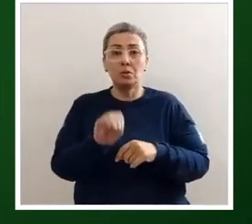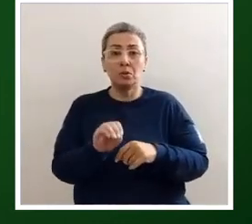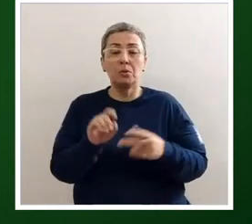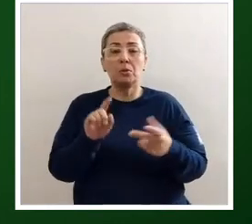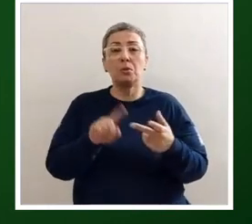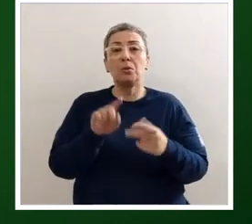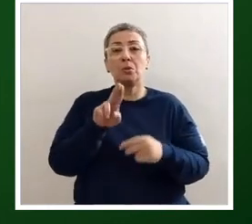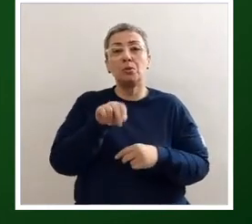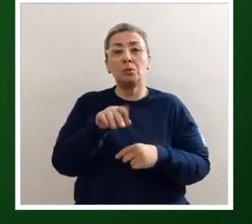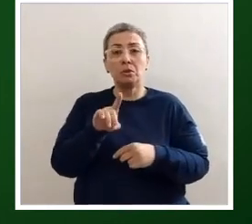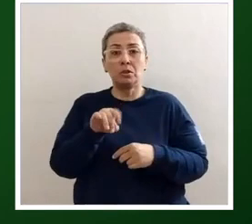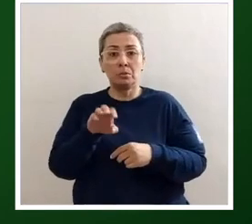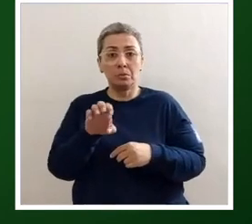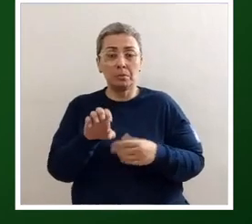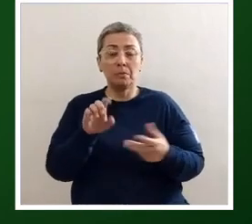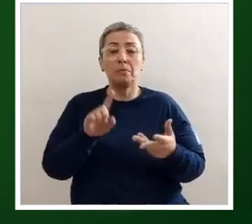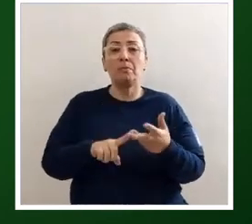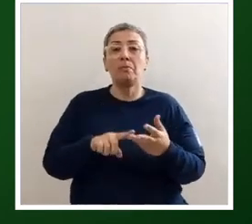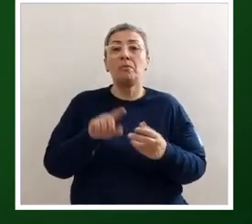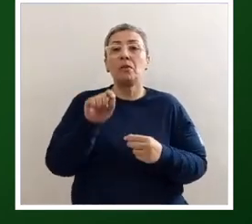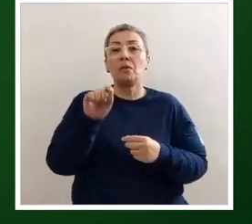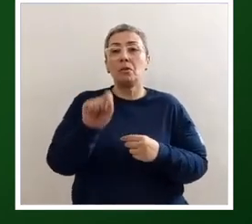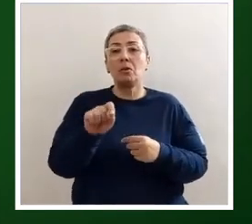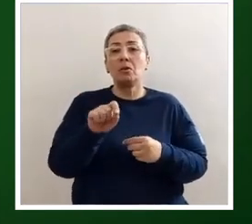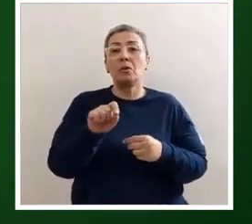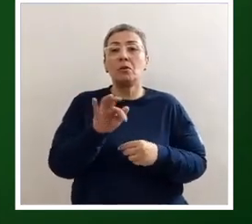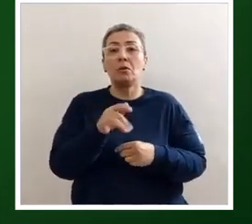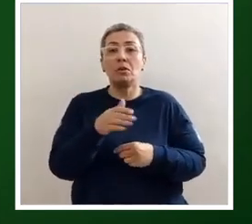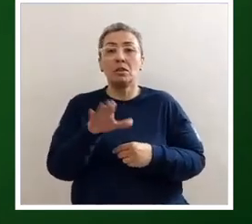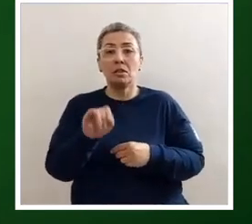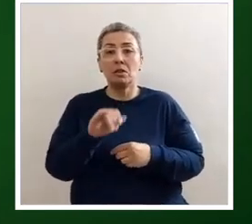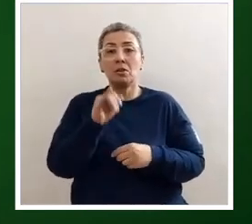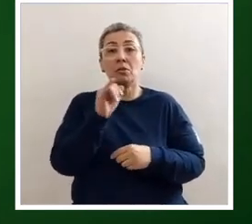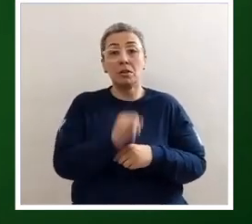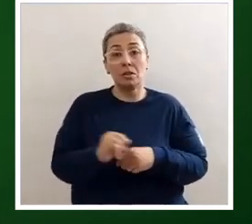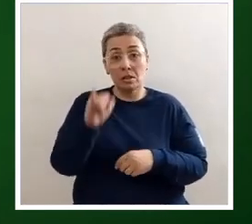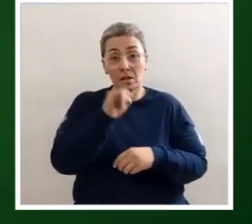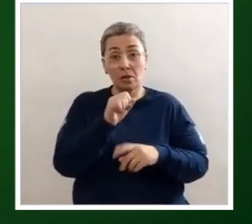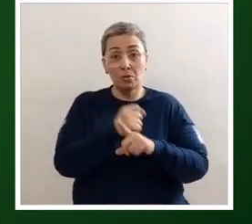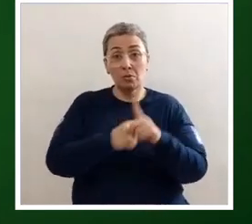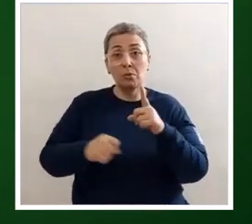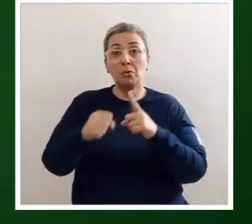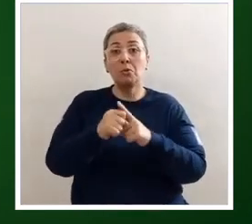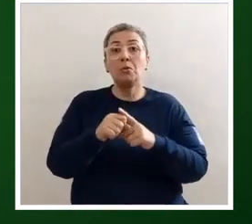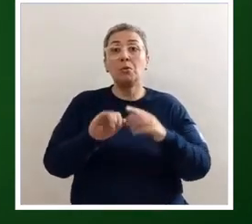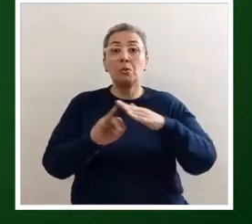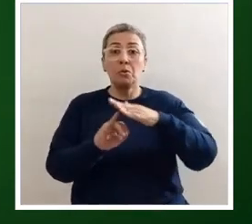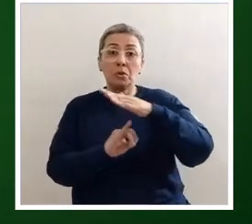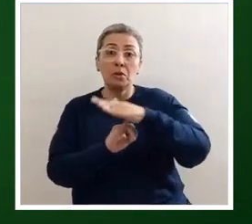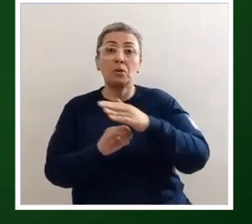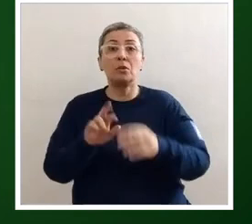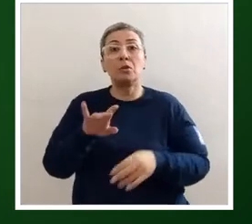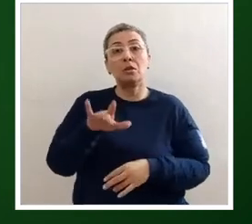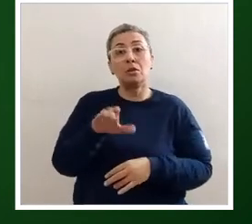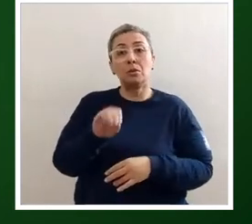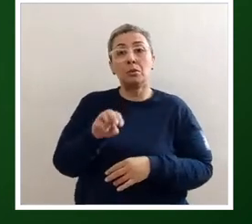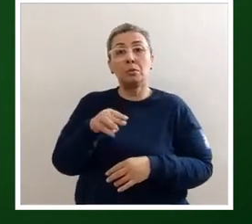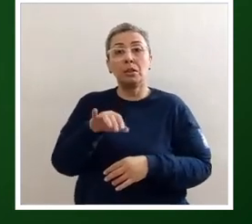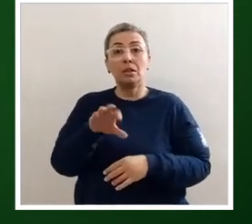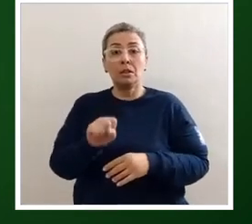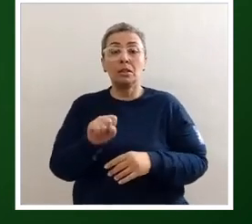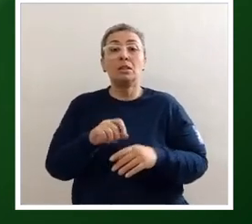a um time de São Paulo a Fundação Itaú Social o Instituto Rodrigo Mendes e a fundação